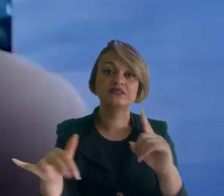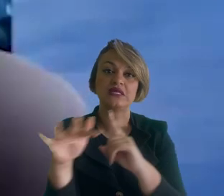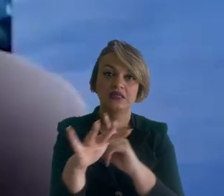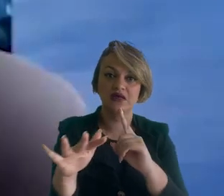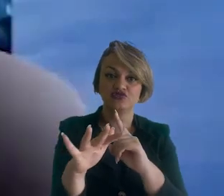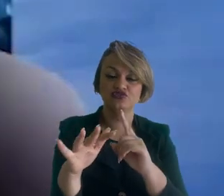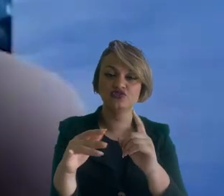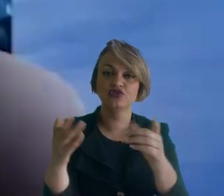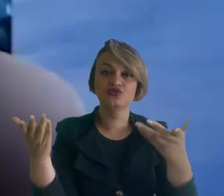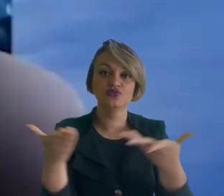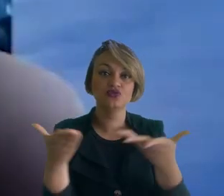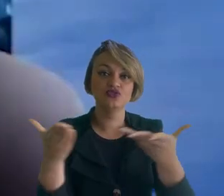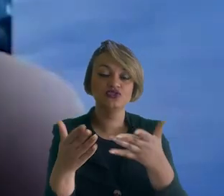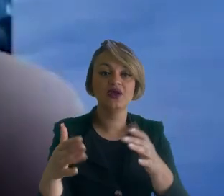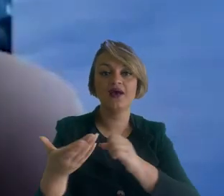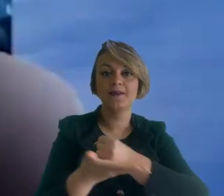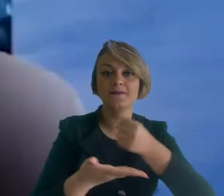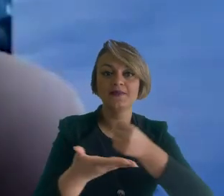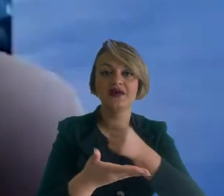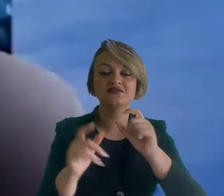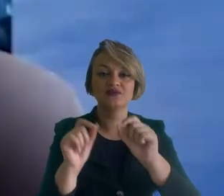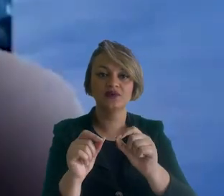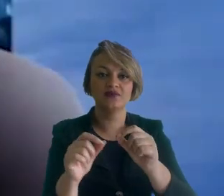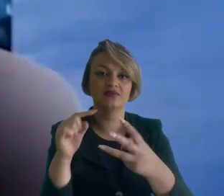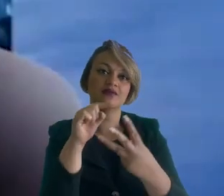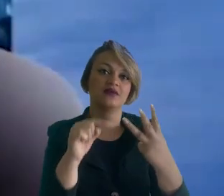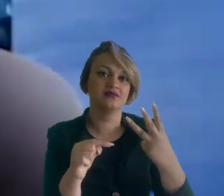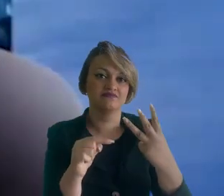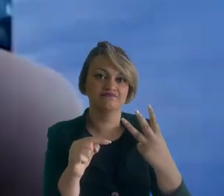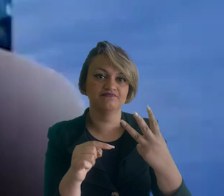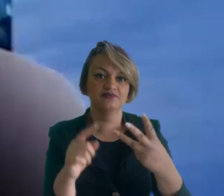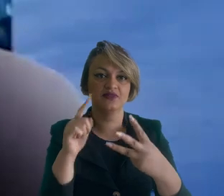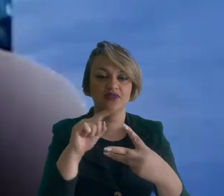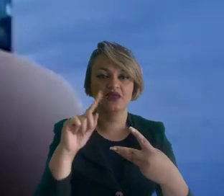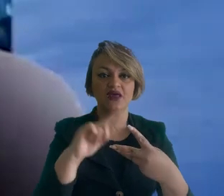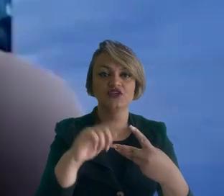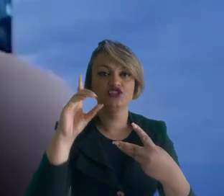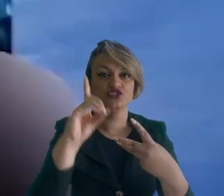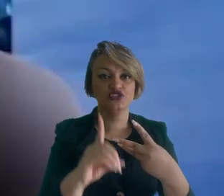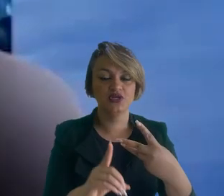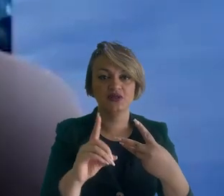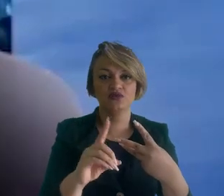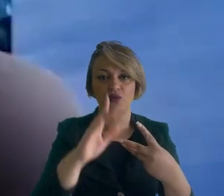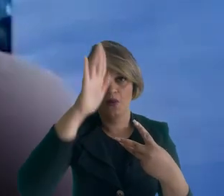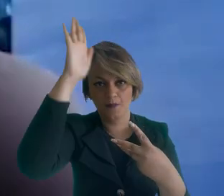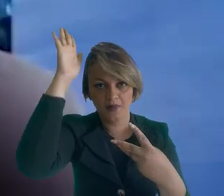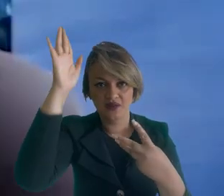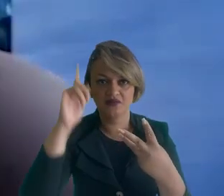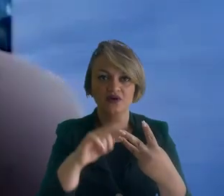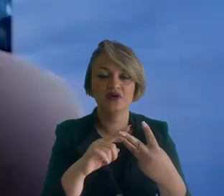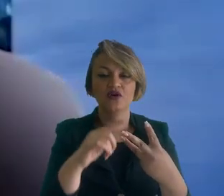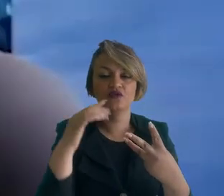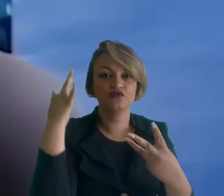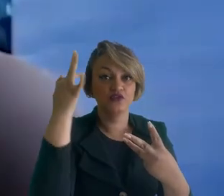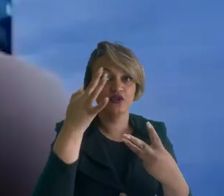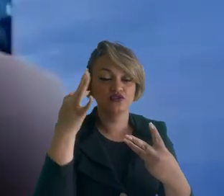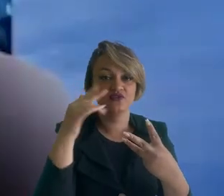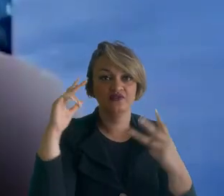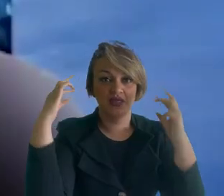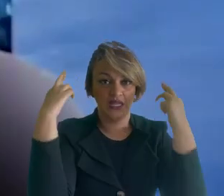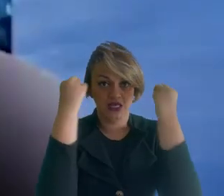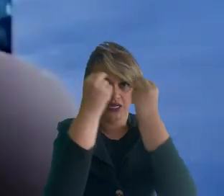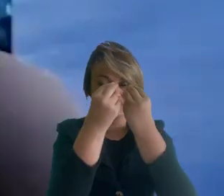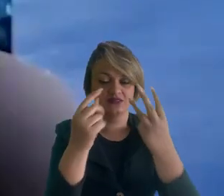Ocidental fundamenta-se no tripé Direito Romano filosofia grega e